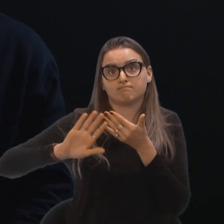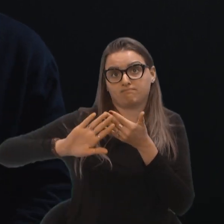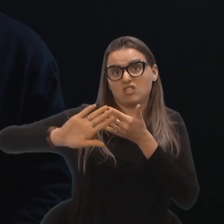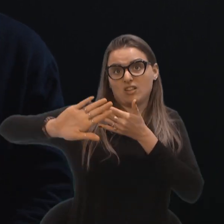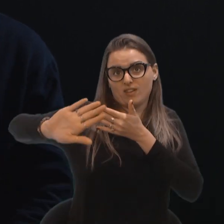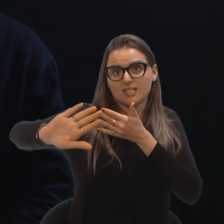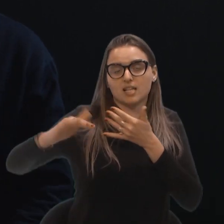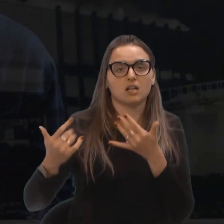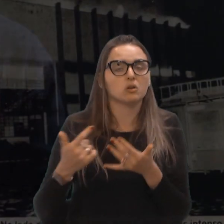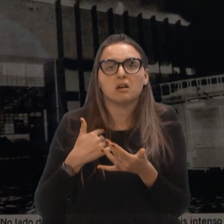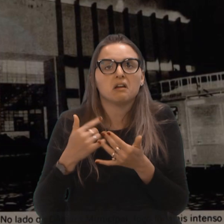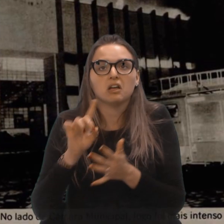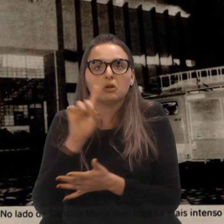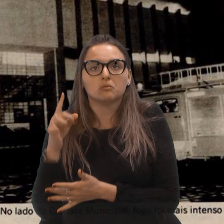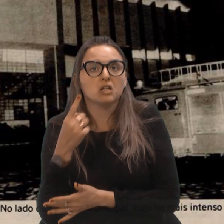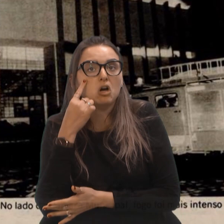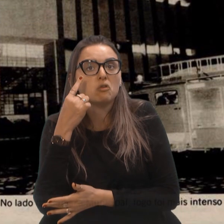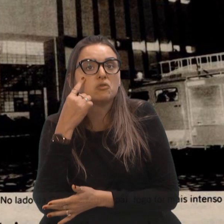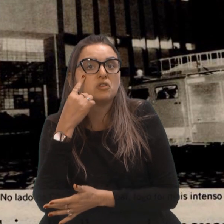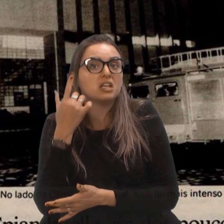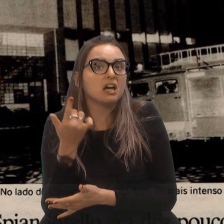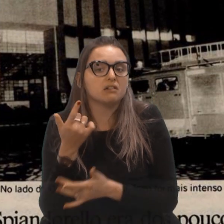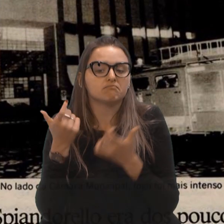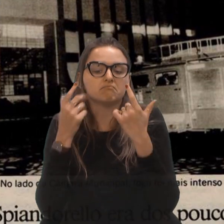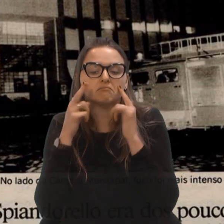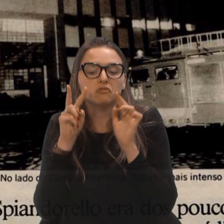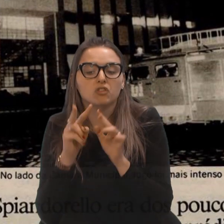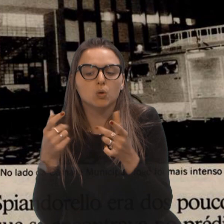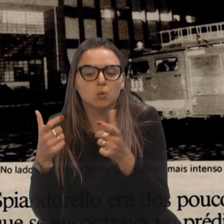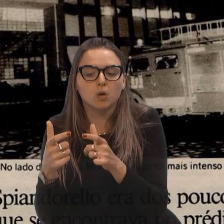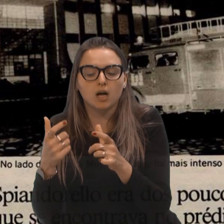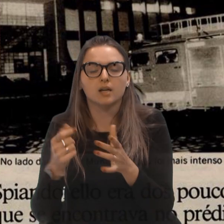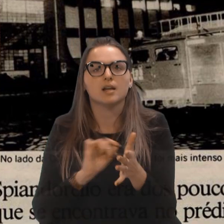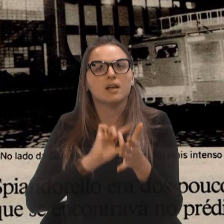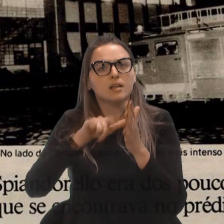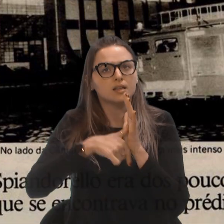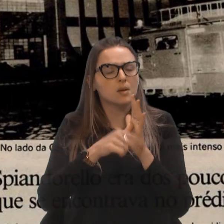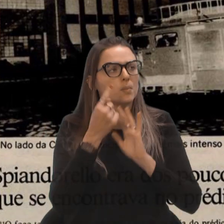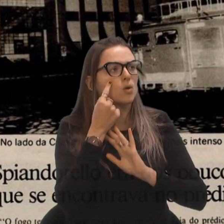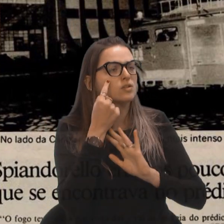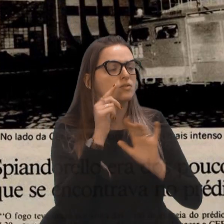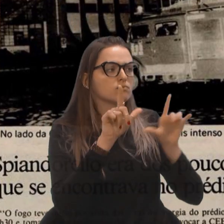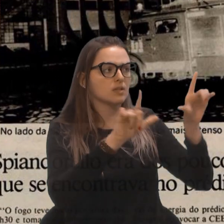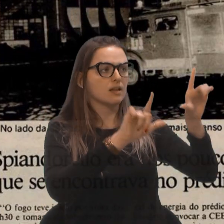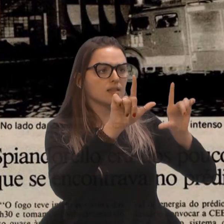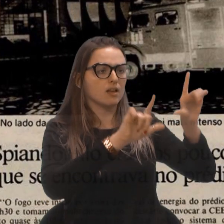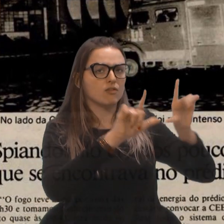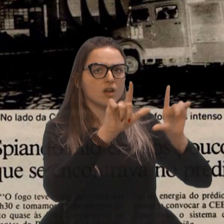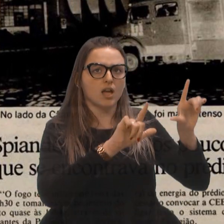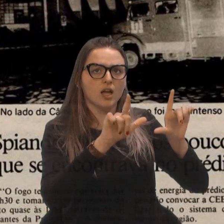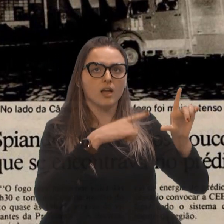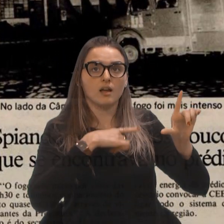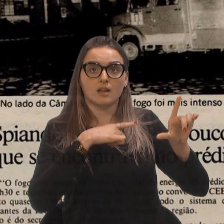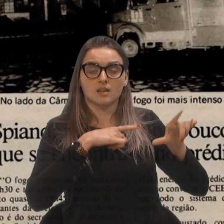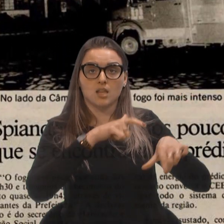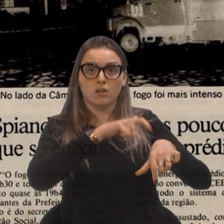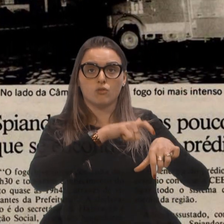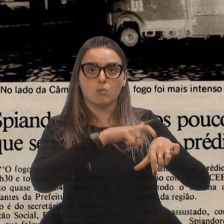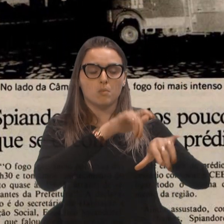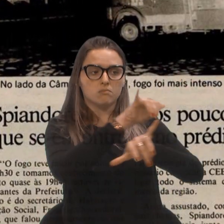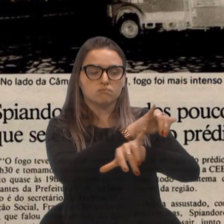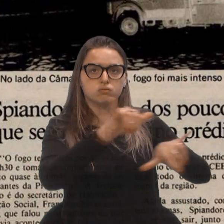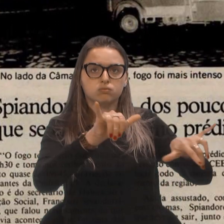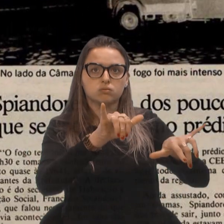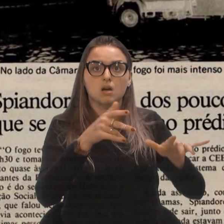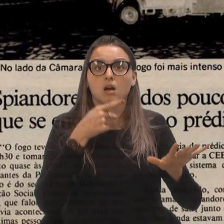lado do centro, eu não podia ver de onde era. Até que, por acaso, vendo na TV, estava ligada e veio um